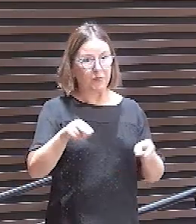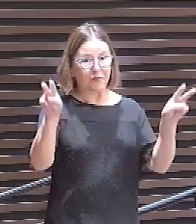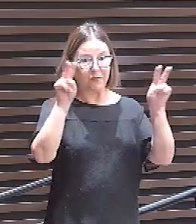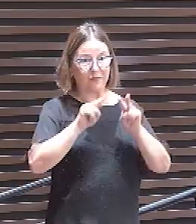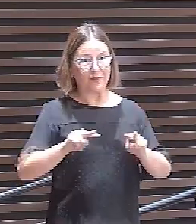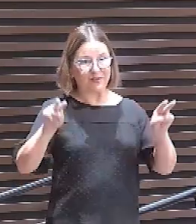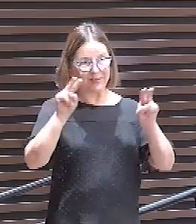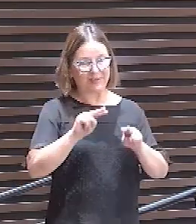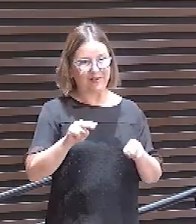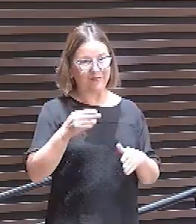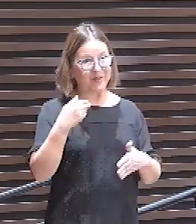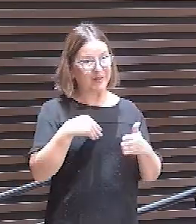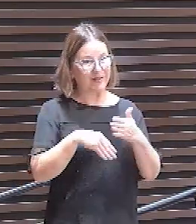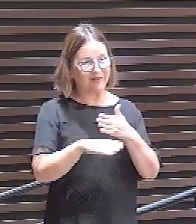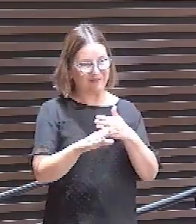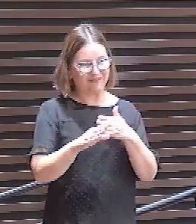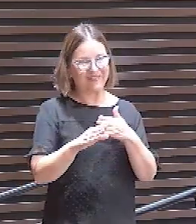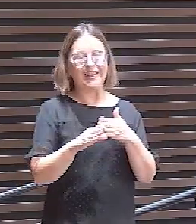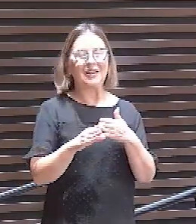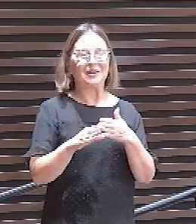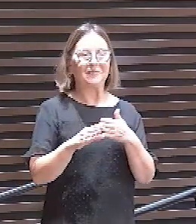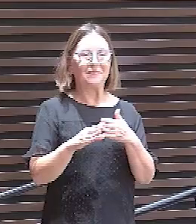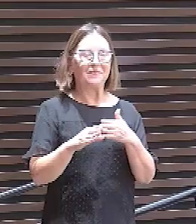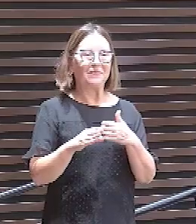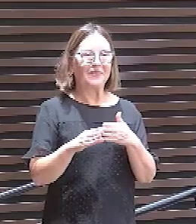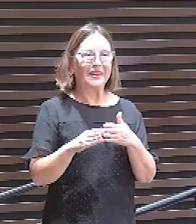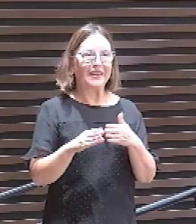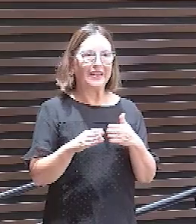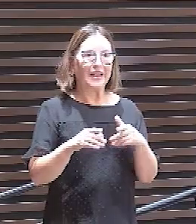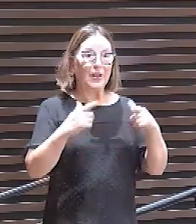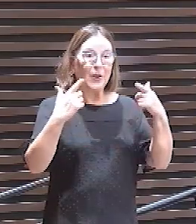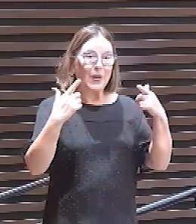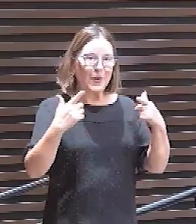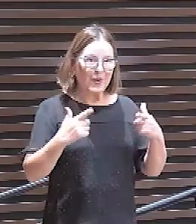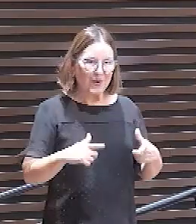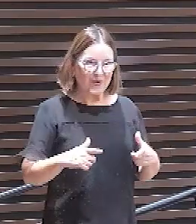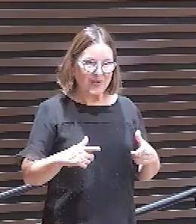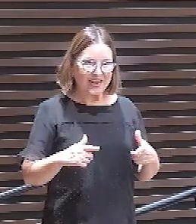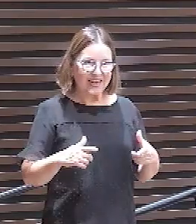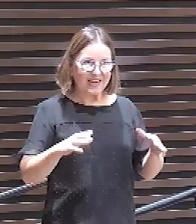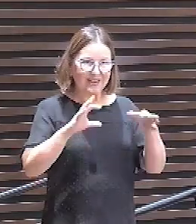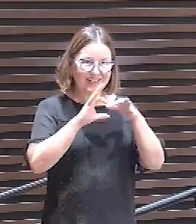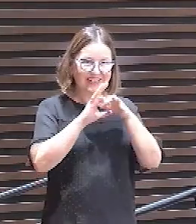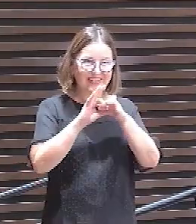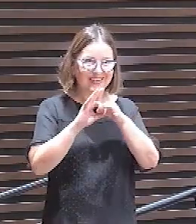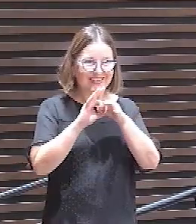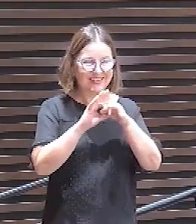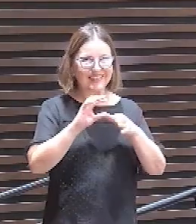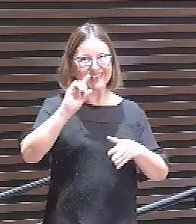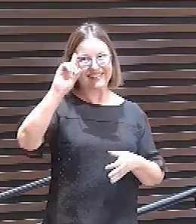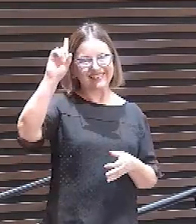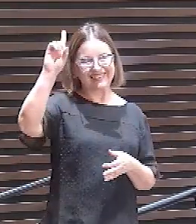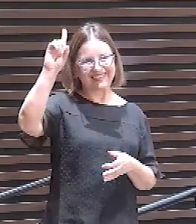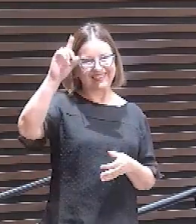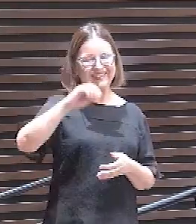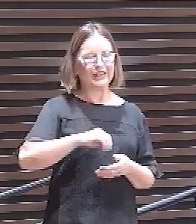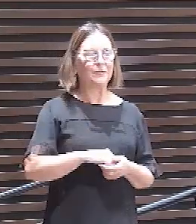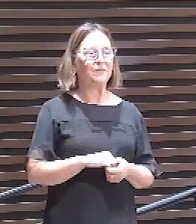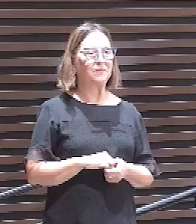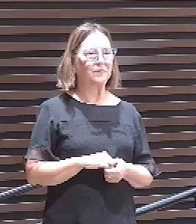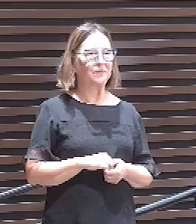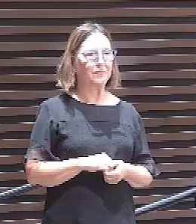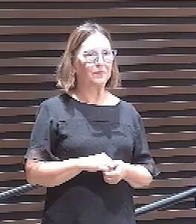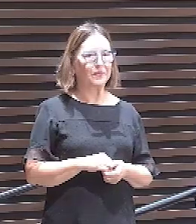guerra. E vai para o lugar íntimo. Eu queria dar uma ilustração